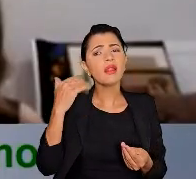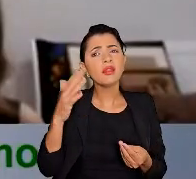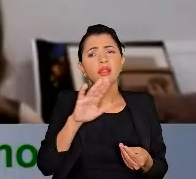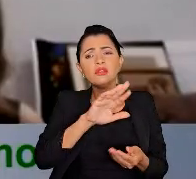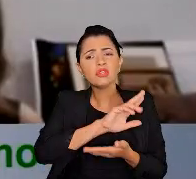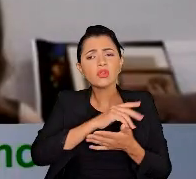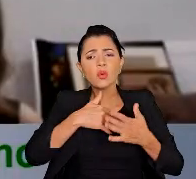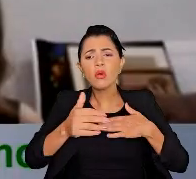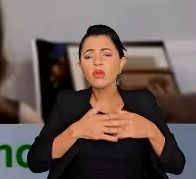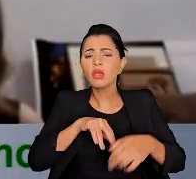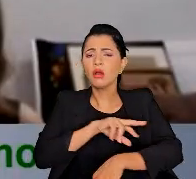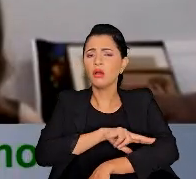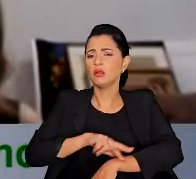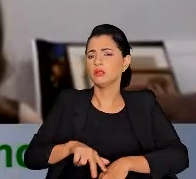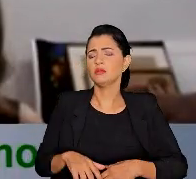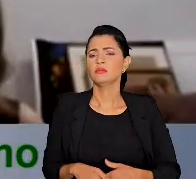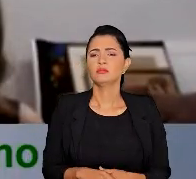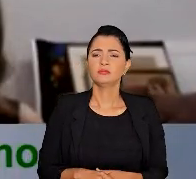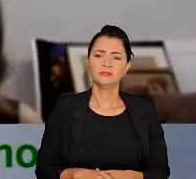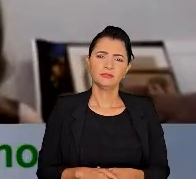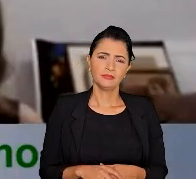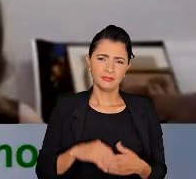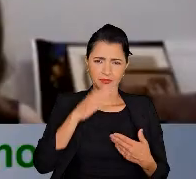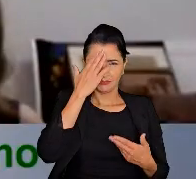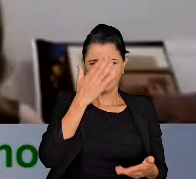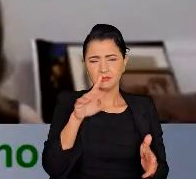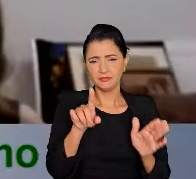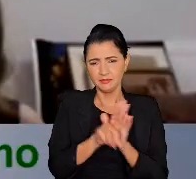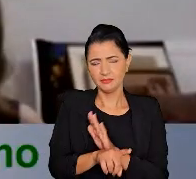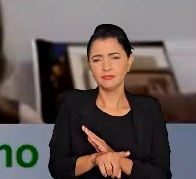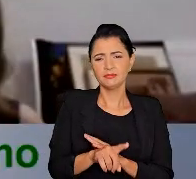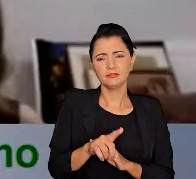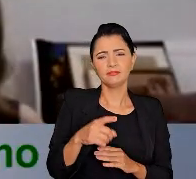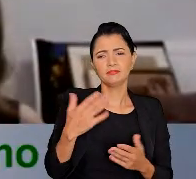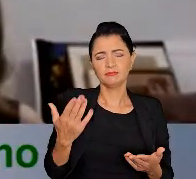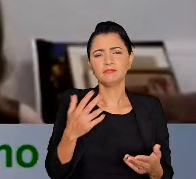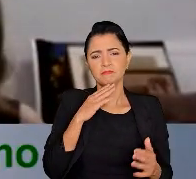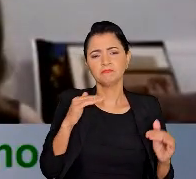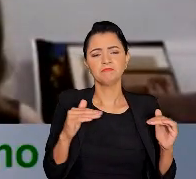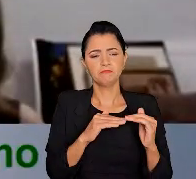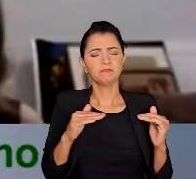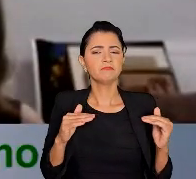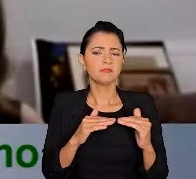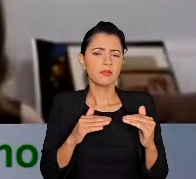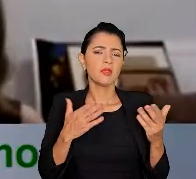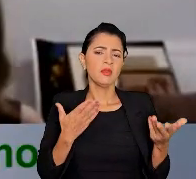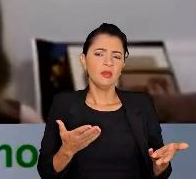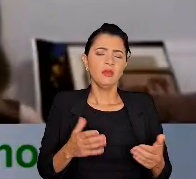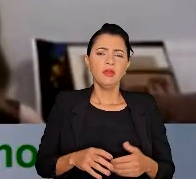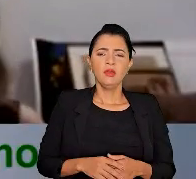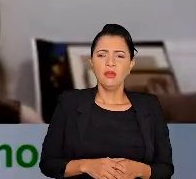raças? Muito obrigado pela pergunta. Eu estou de acordo.